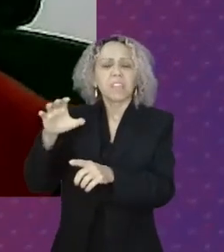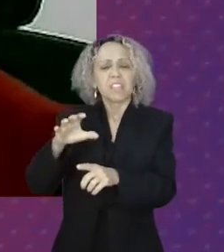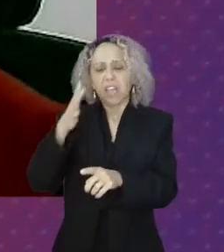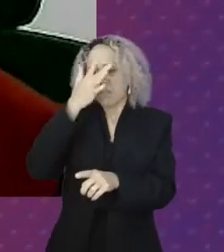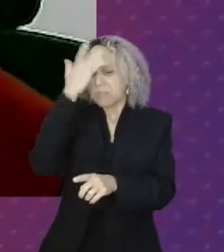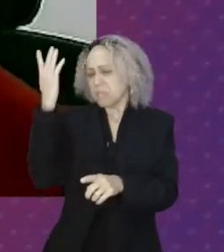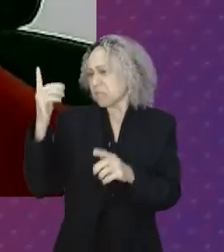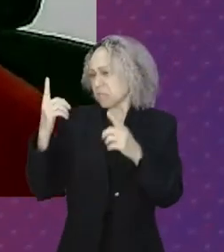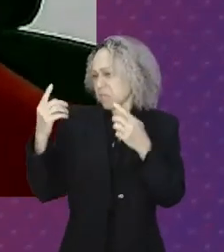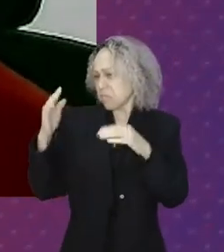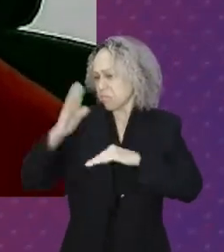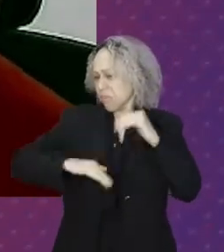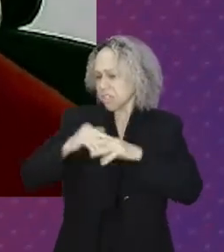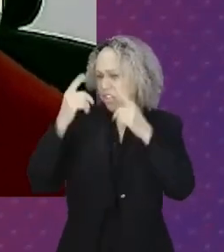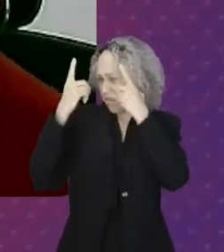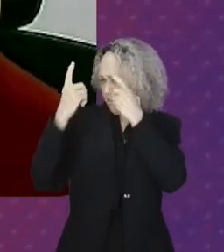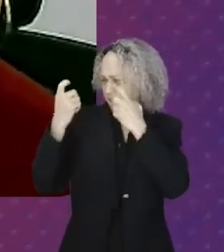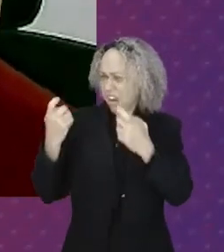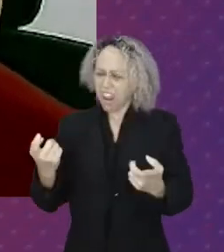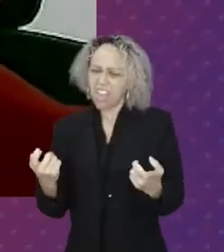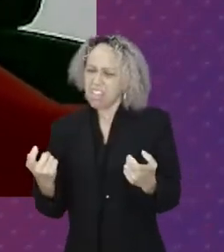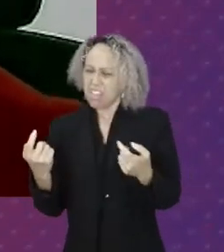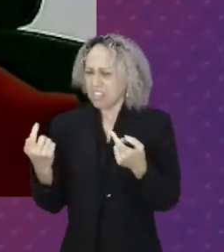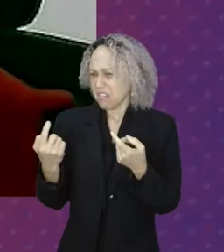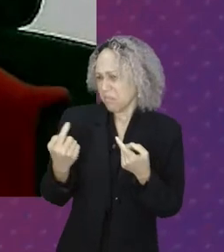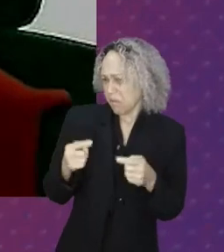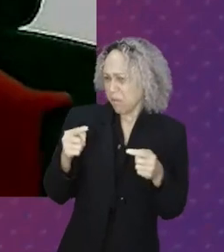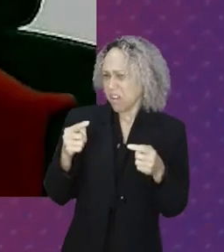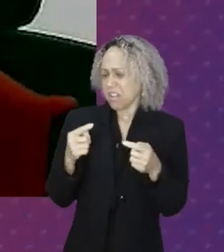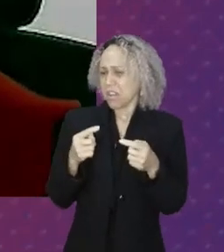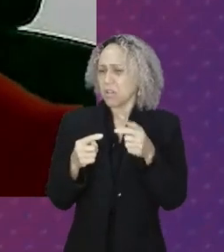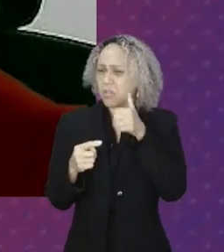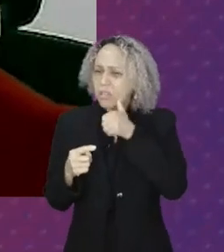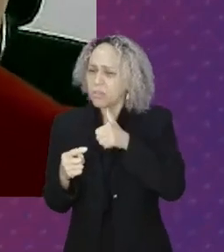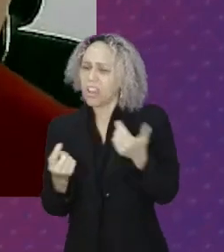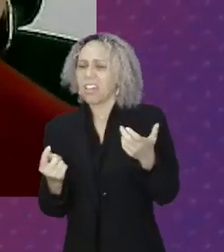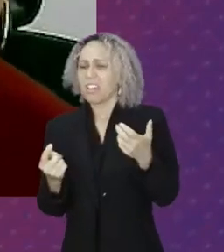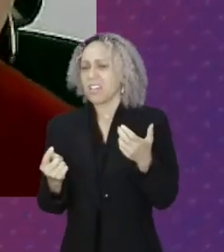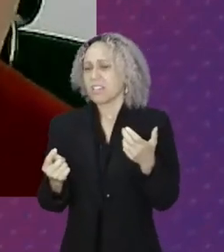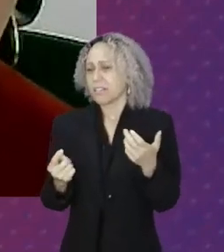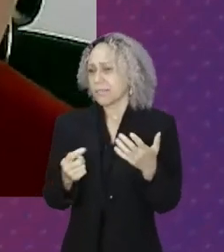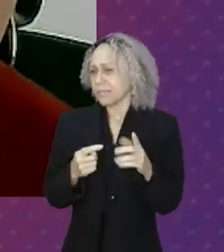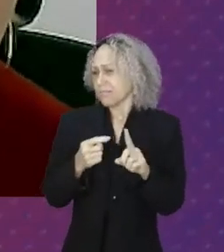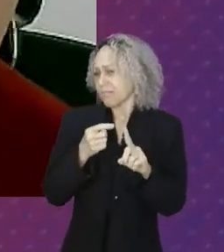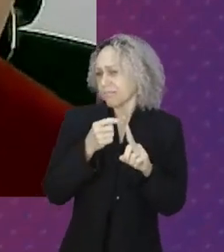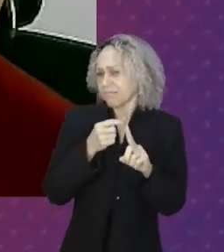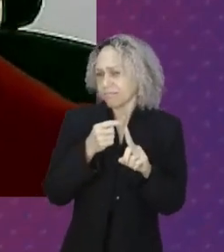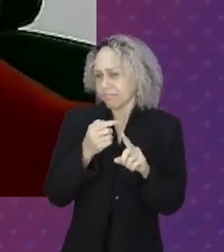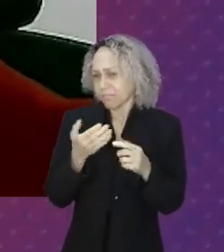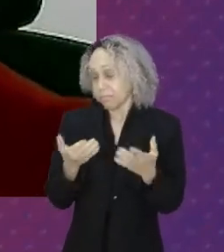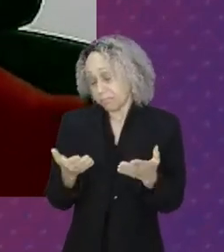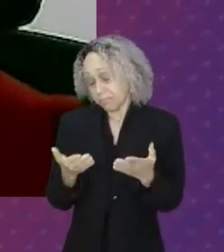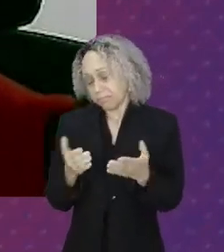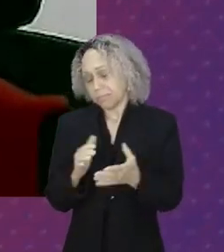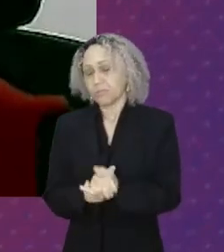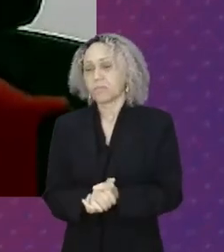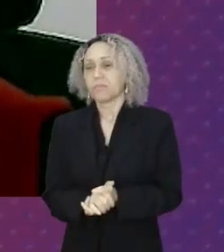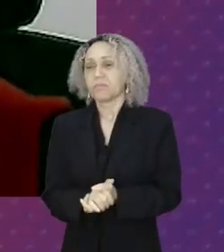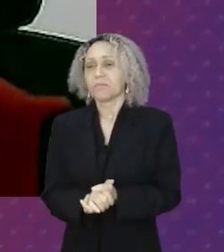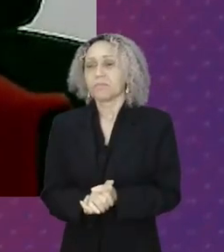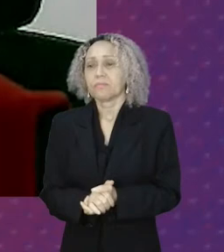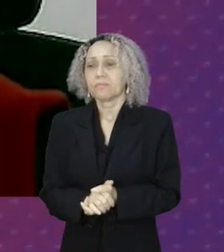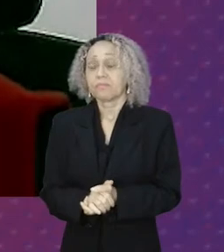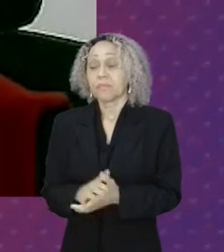importante nós qualificarmos, então, como comportamentos que denotam uma violência política de gênero. O